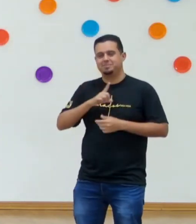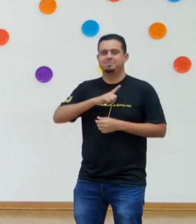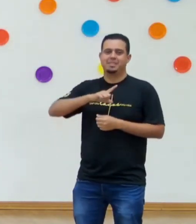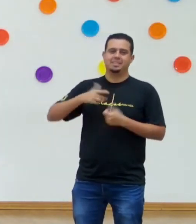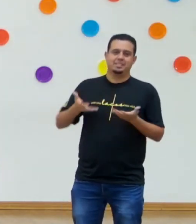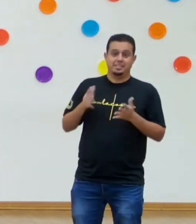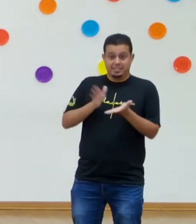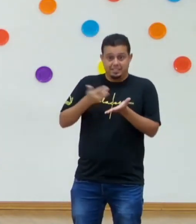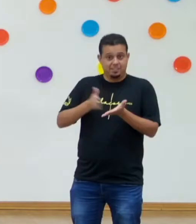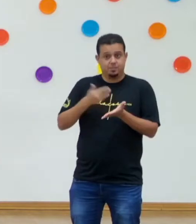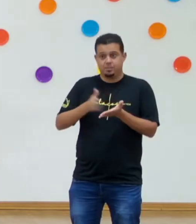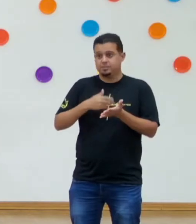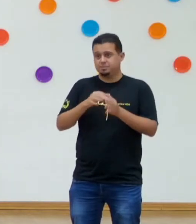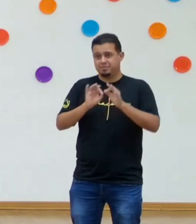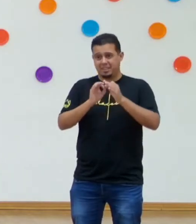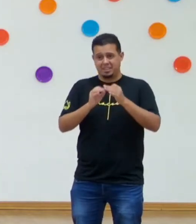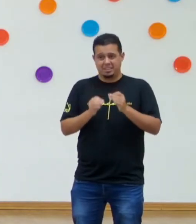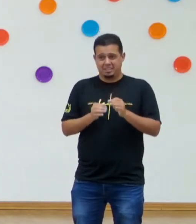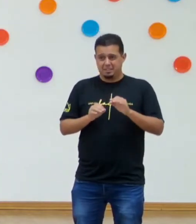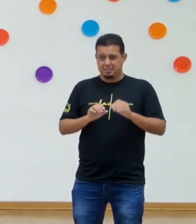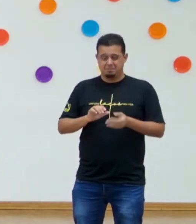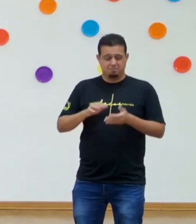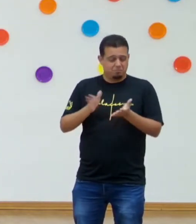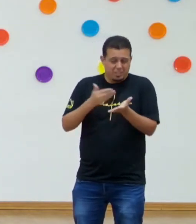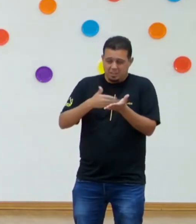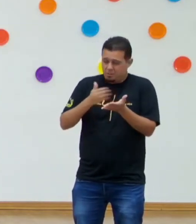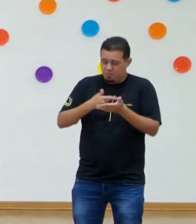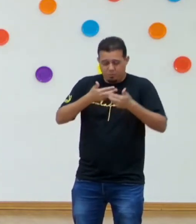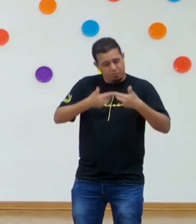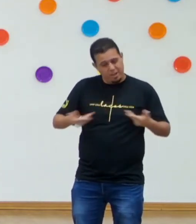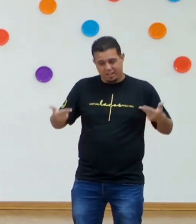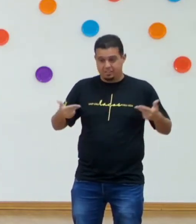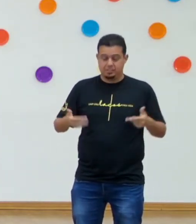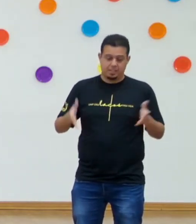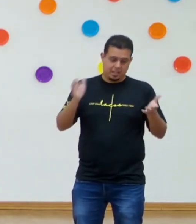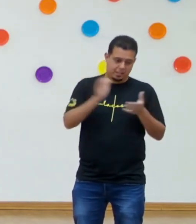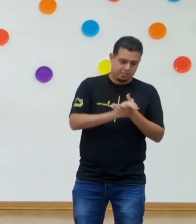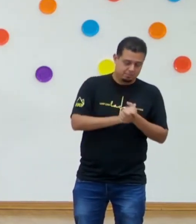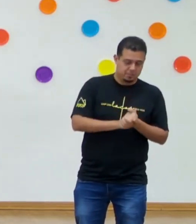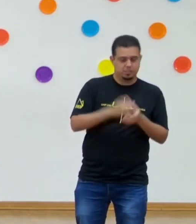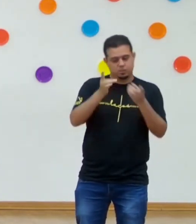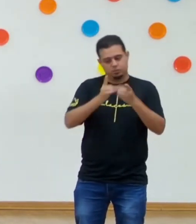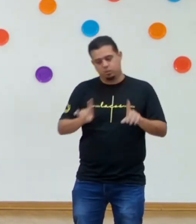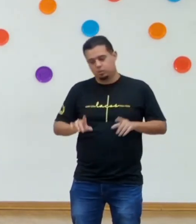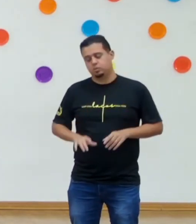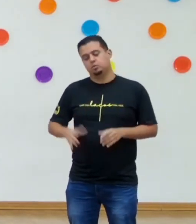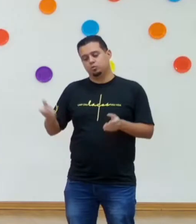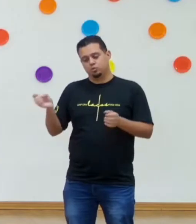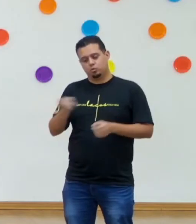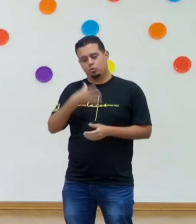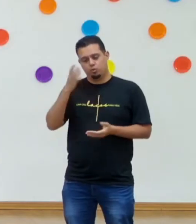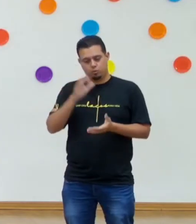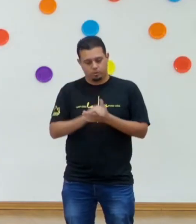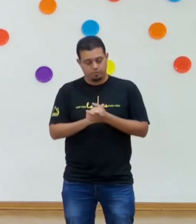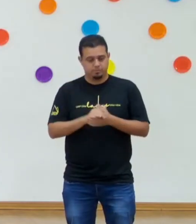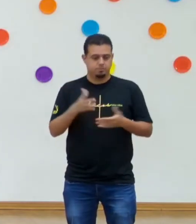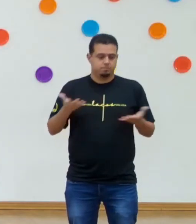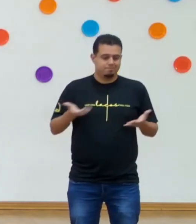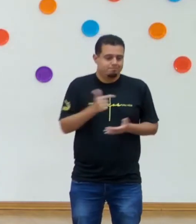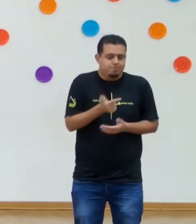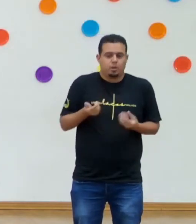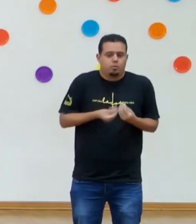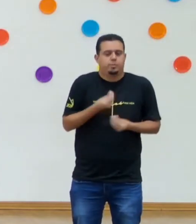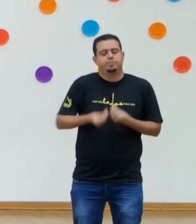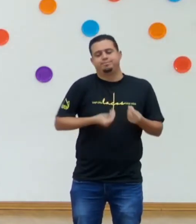Tem livros inteiros sobre casamento, divórcio e novo casamento. Não dá pra gente, eu não vou entrar nisso porque eu vou precisar entrar